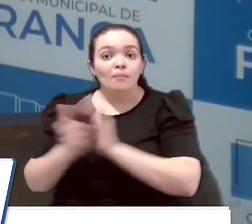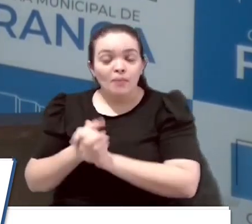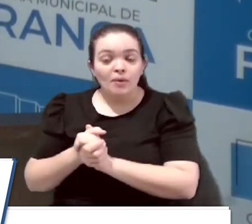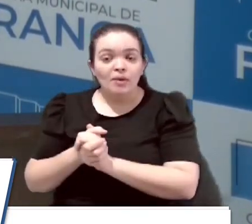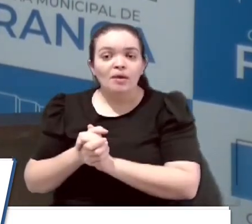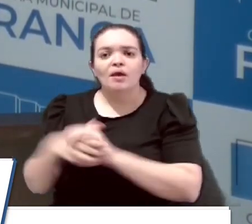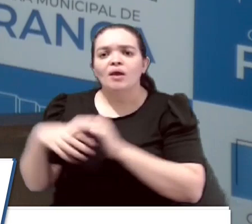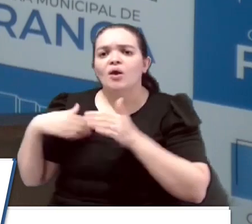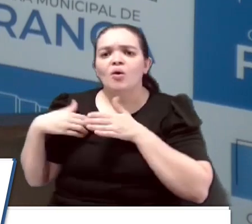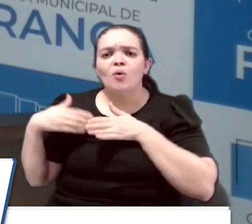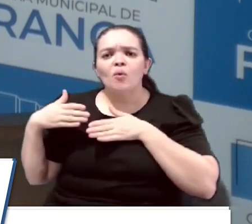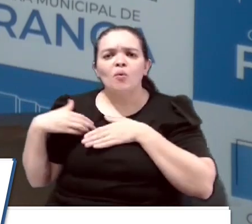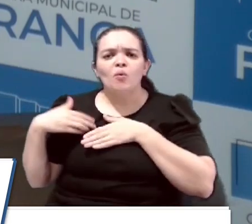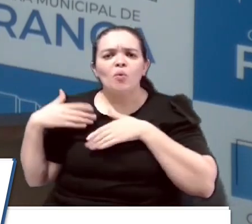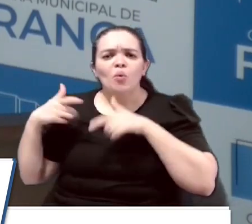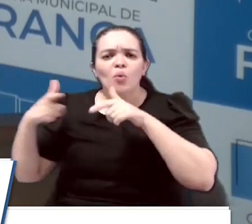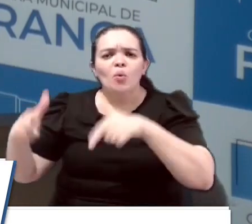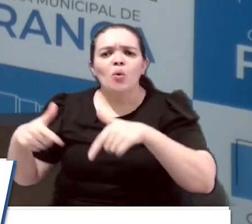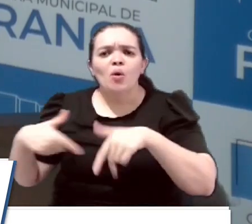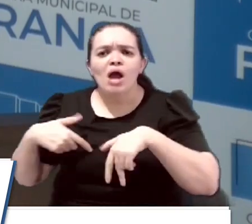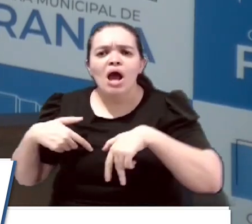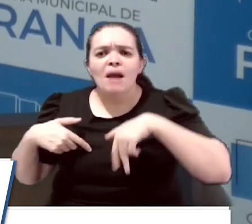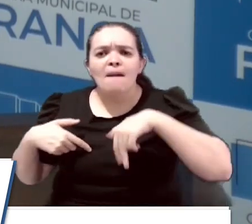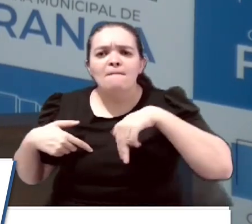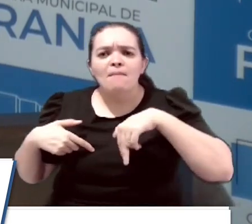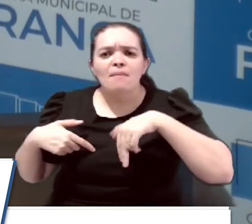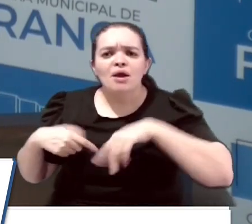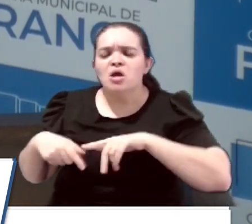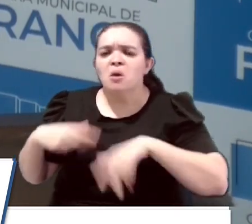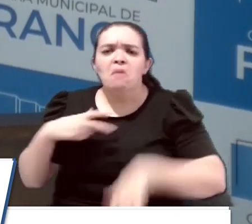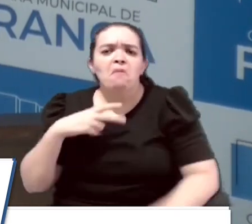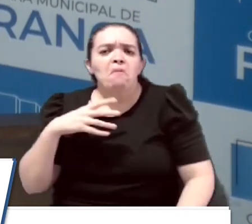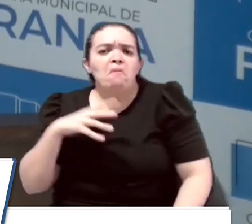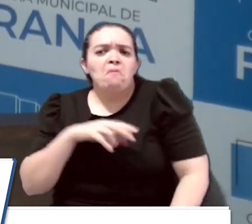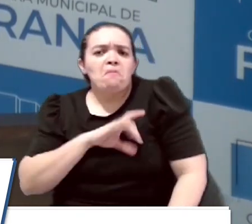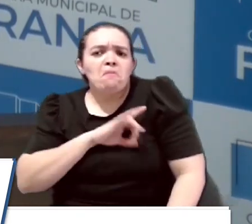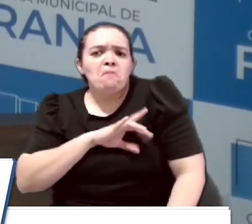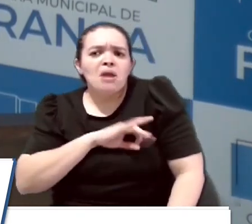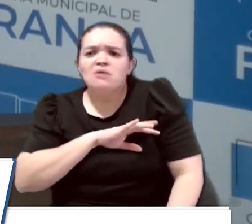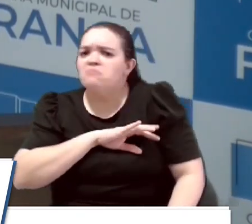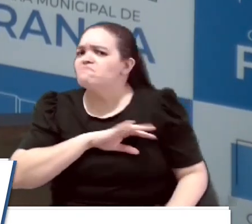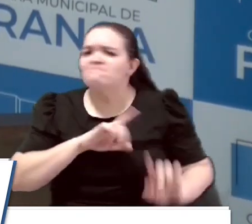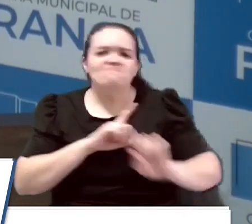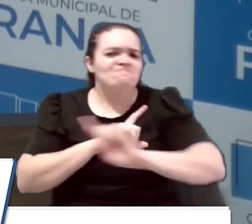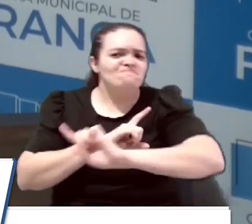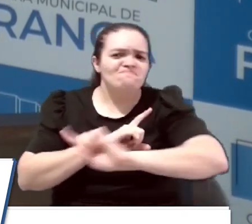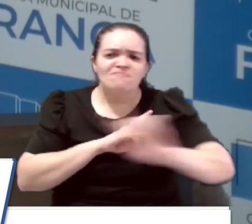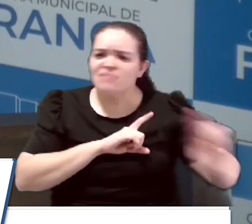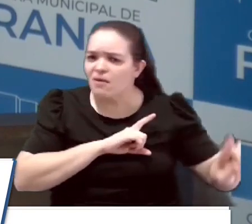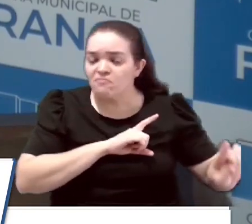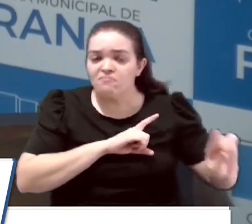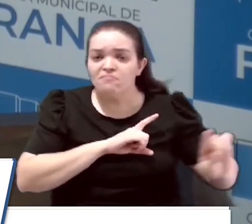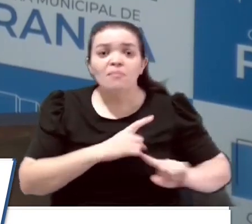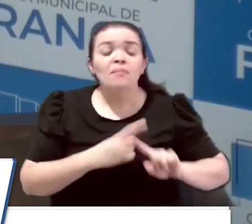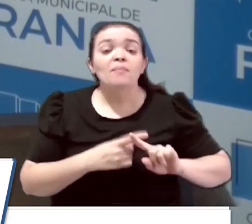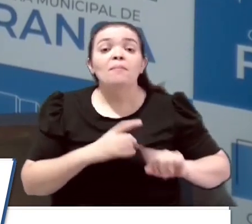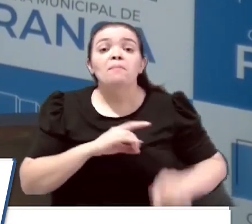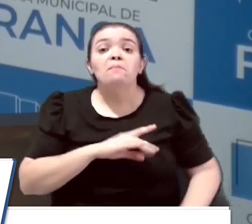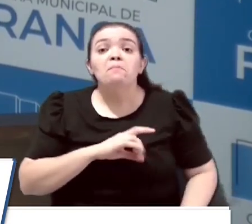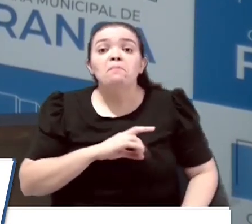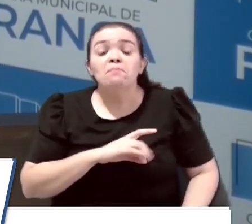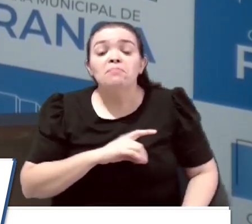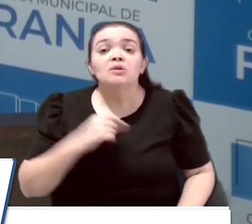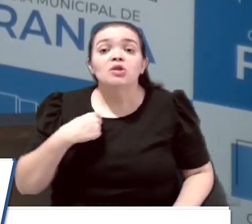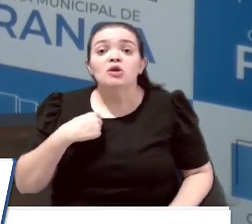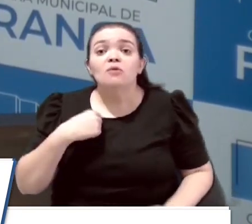meio de bandido, eu não tenho medo de bandido. Eu não tenho medo de ninguém. Sabe por quê? Eu tenho que ter medo se eu